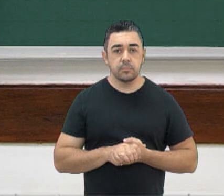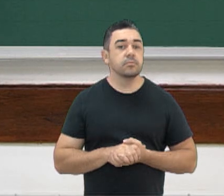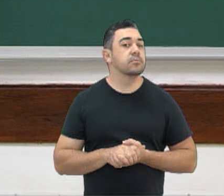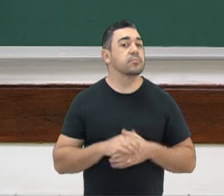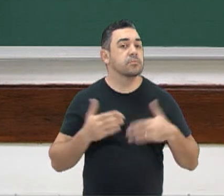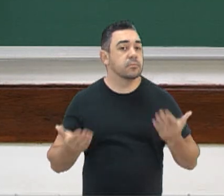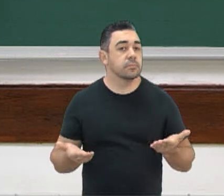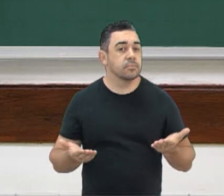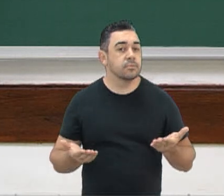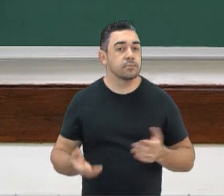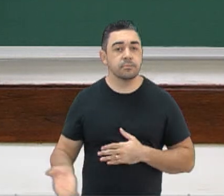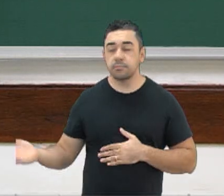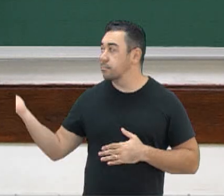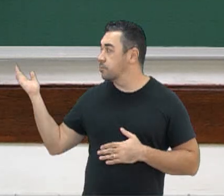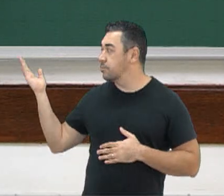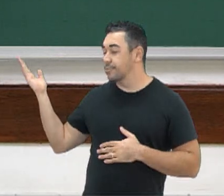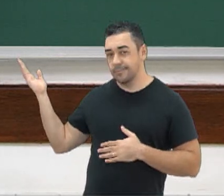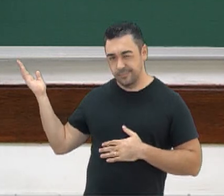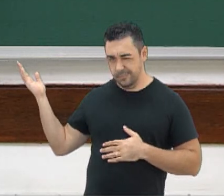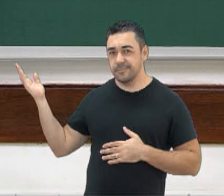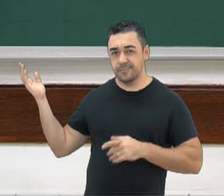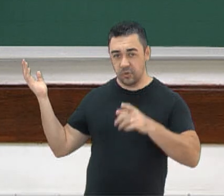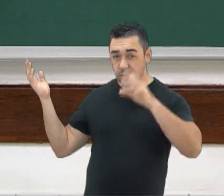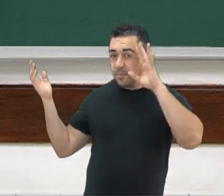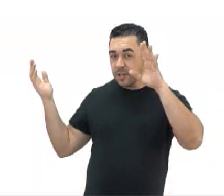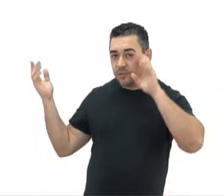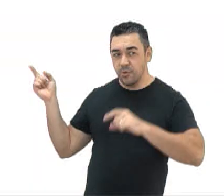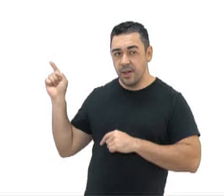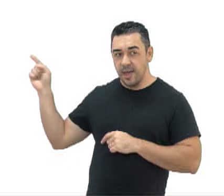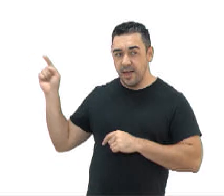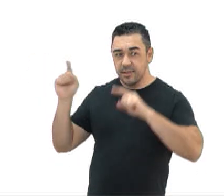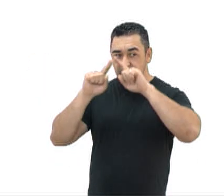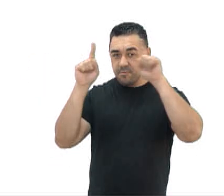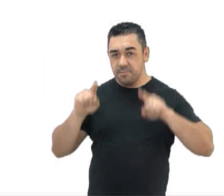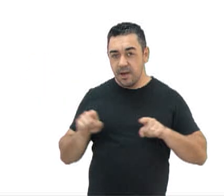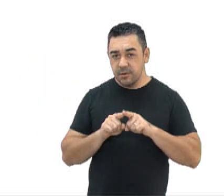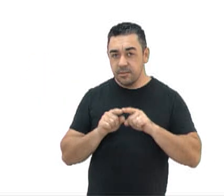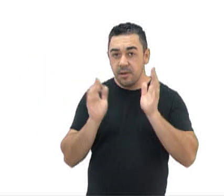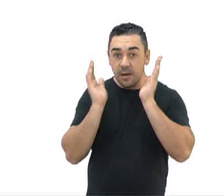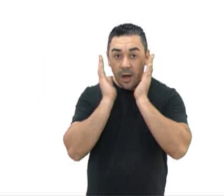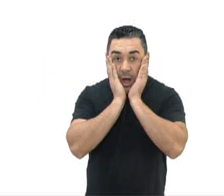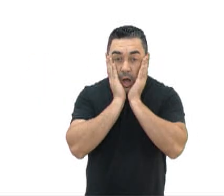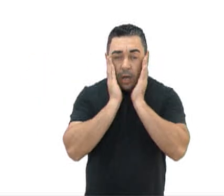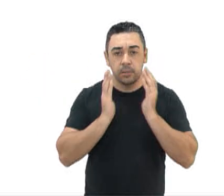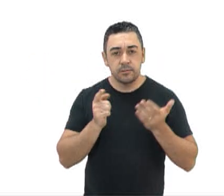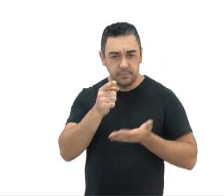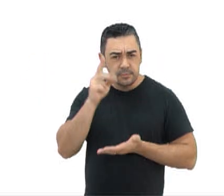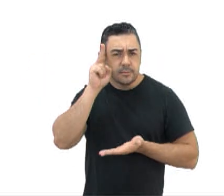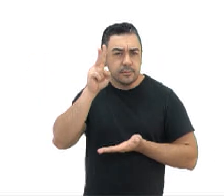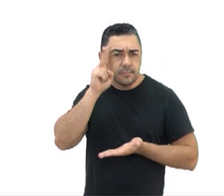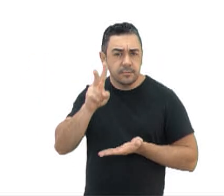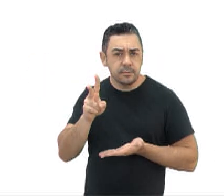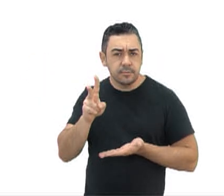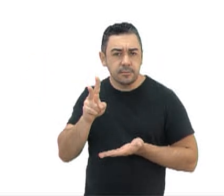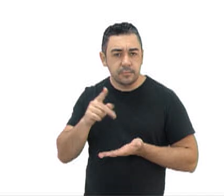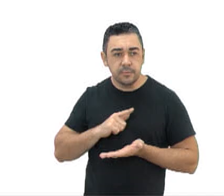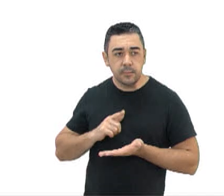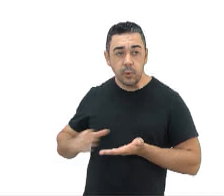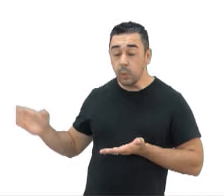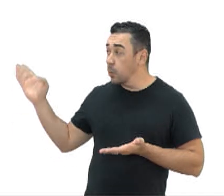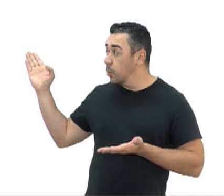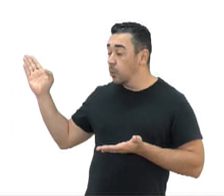E então, será que foi desta imagem que você lembrou? Então, nós temos